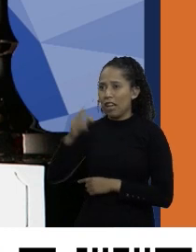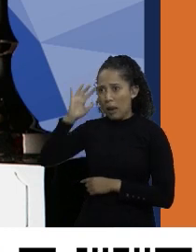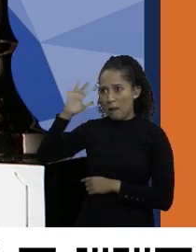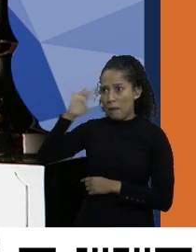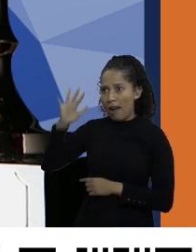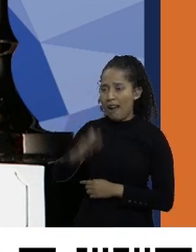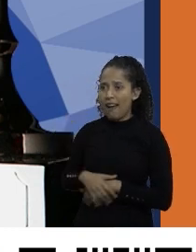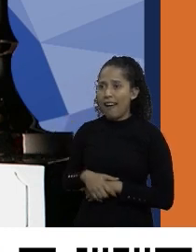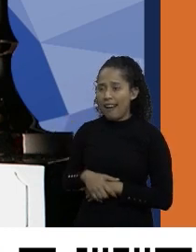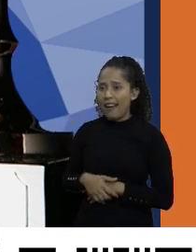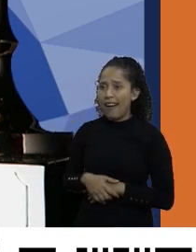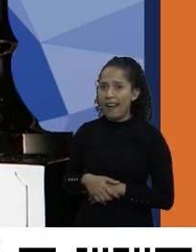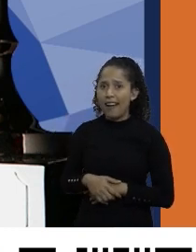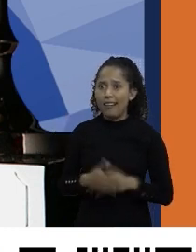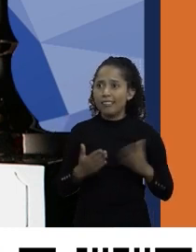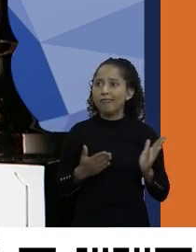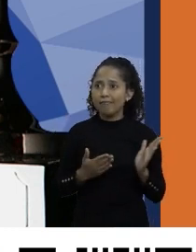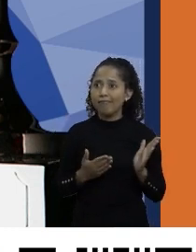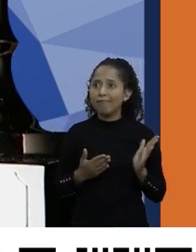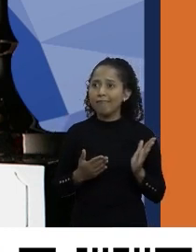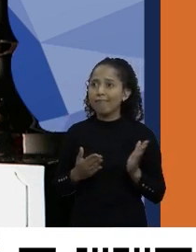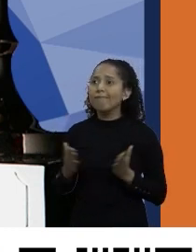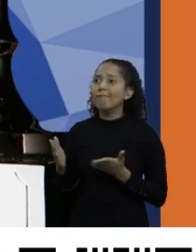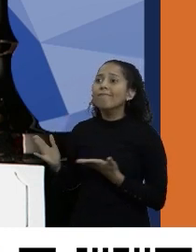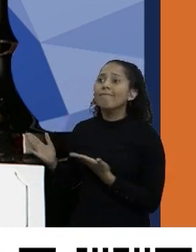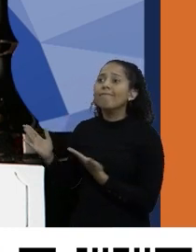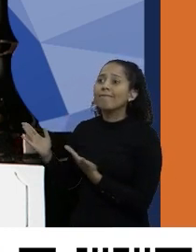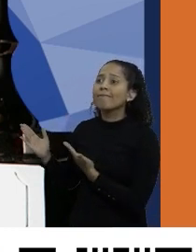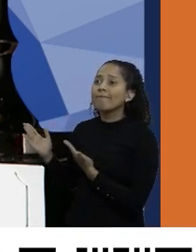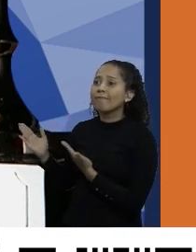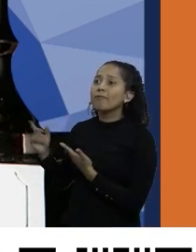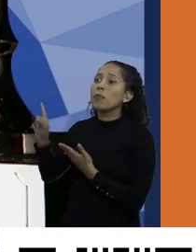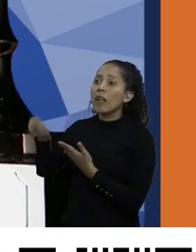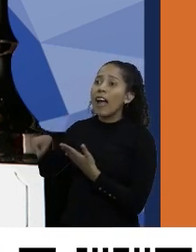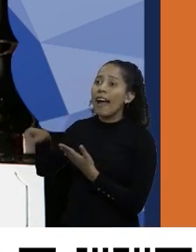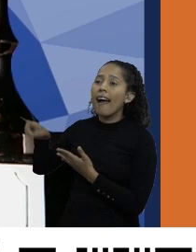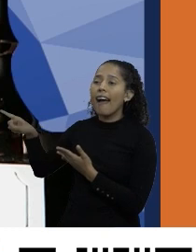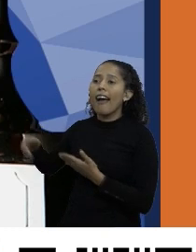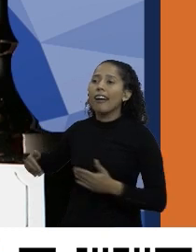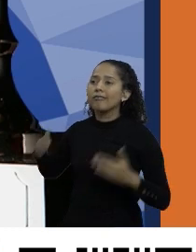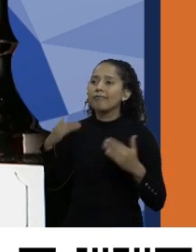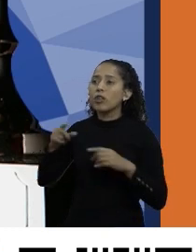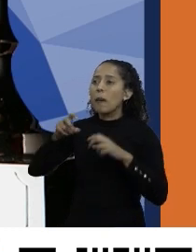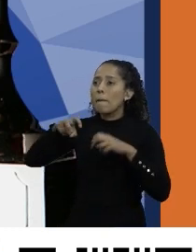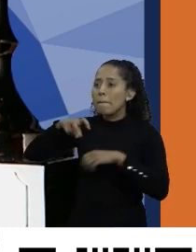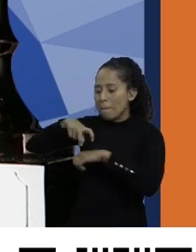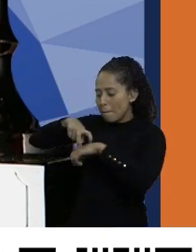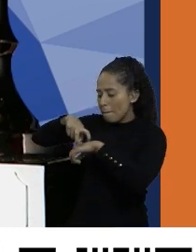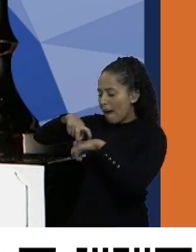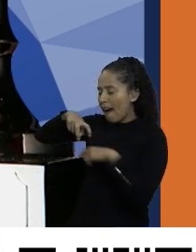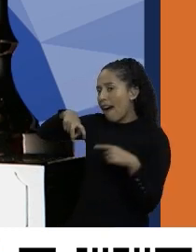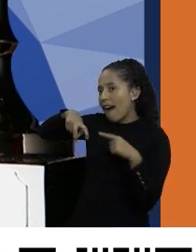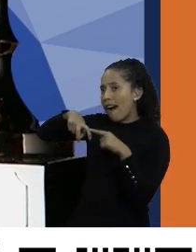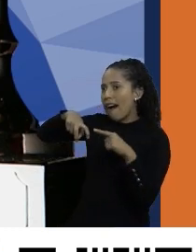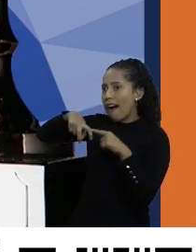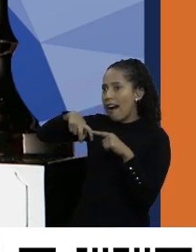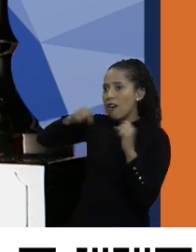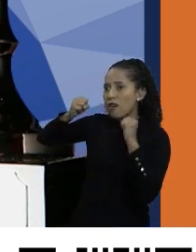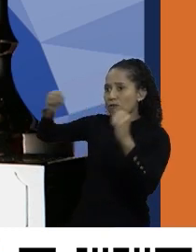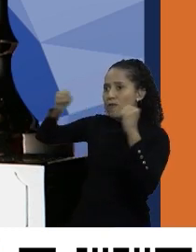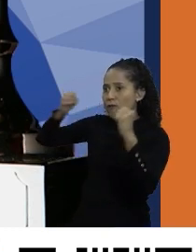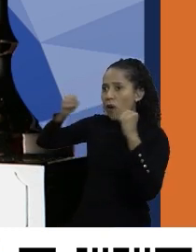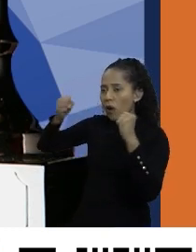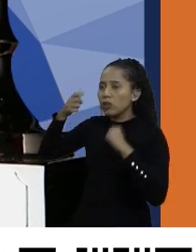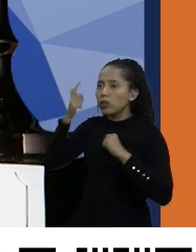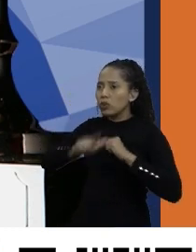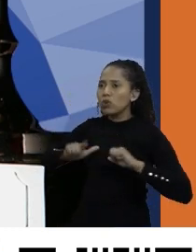aqui, me dava um livro para ler e eu ficava ali, fortalecendo a minha perna, a base, né, para poder fazer um